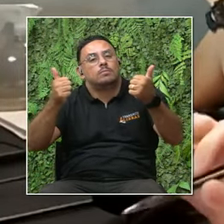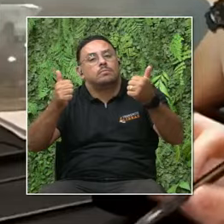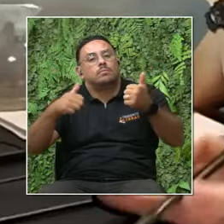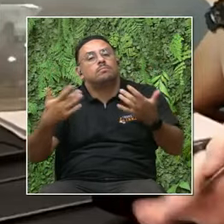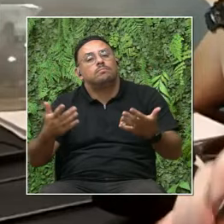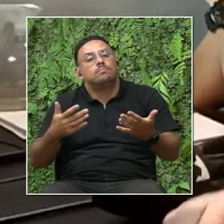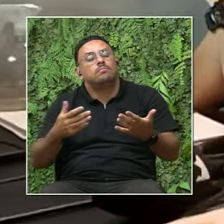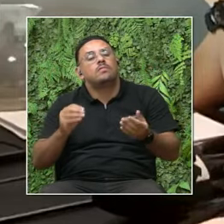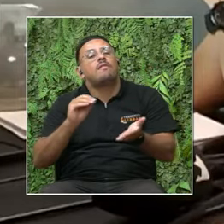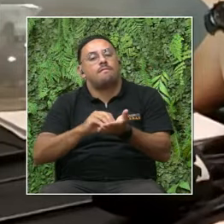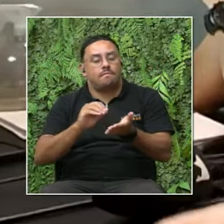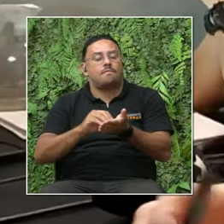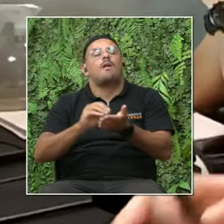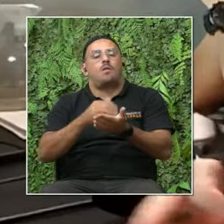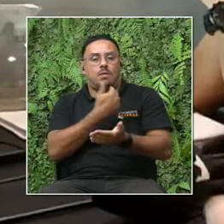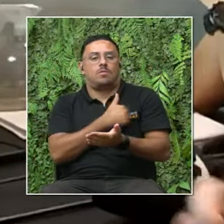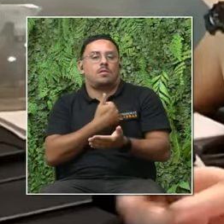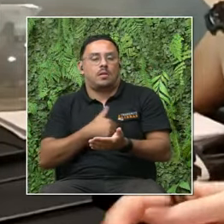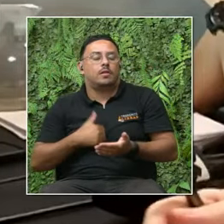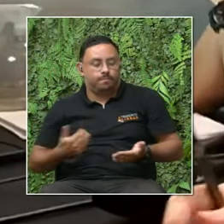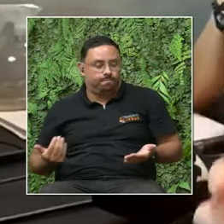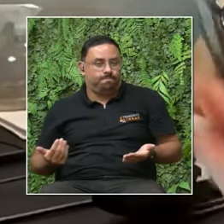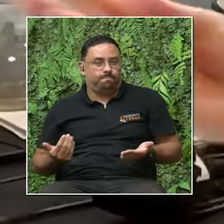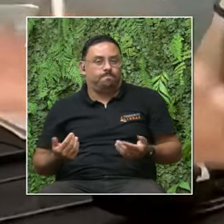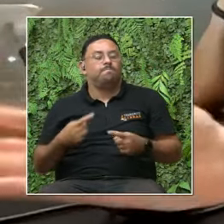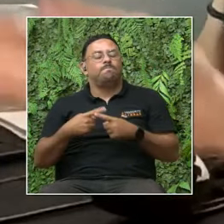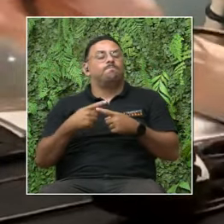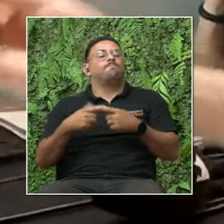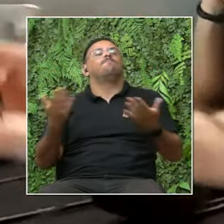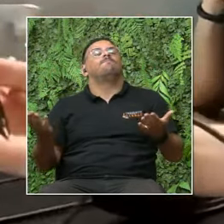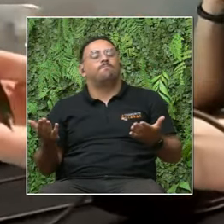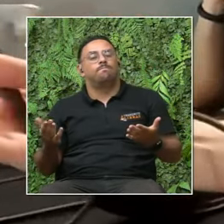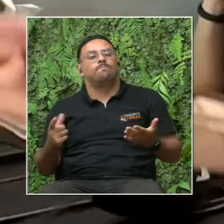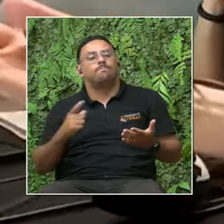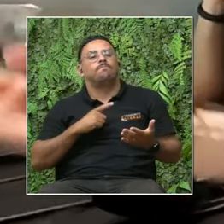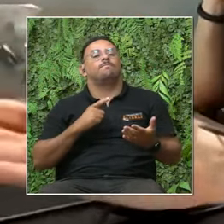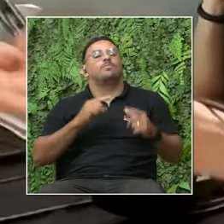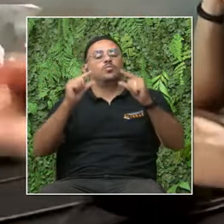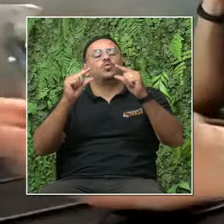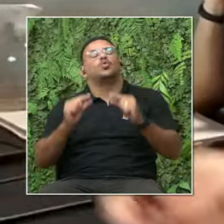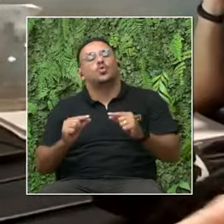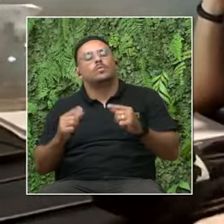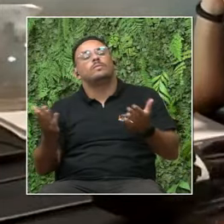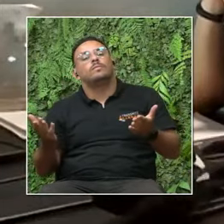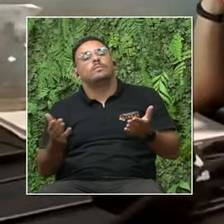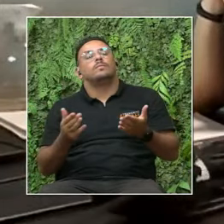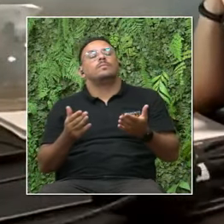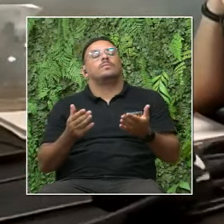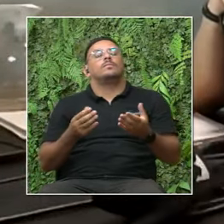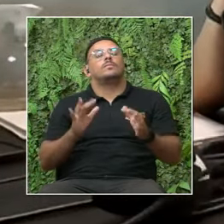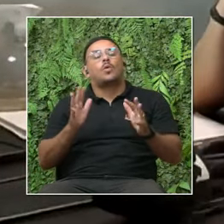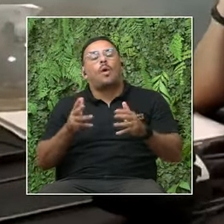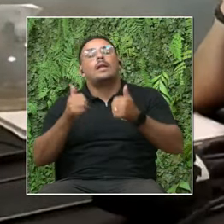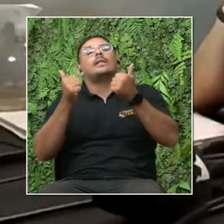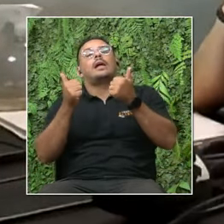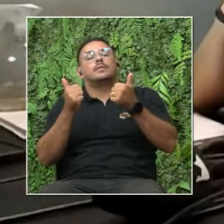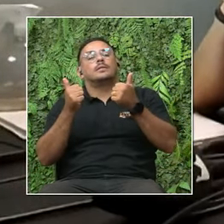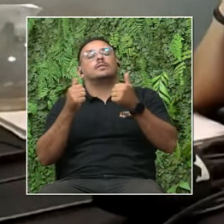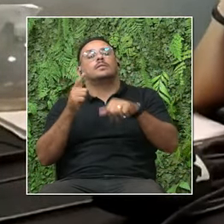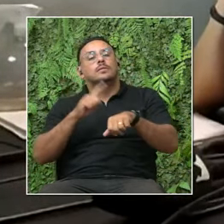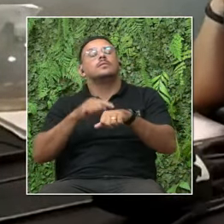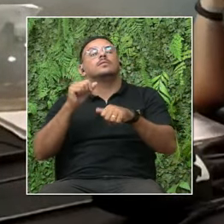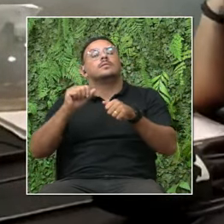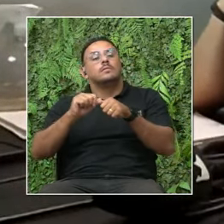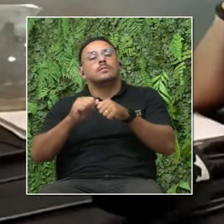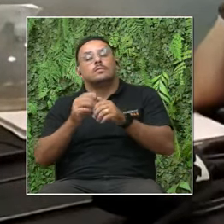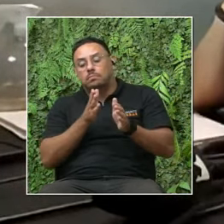tá faltando isso pro Atlético até para o Atlético ter o mínimo né de de de de qualidade na hora de tocar essa